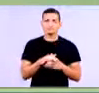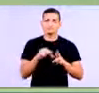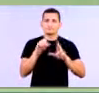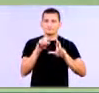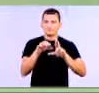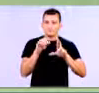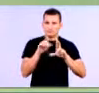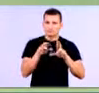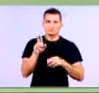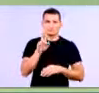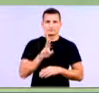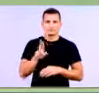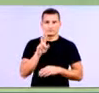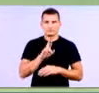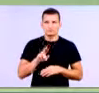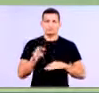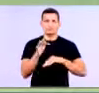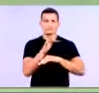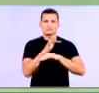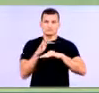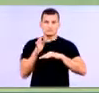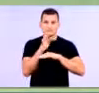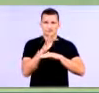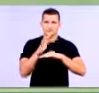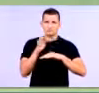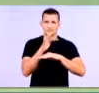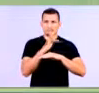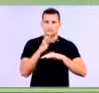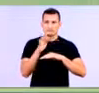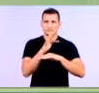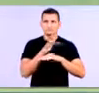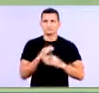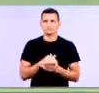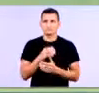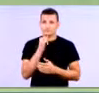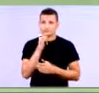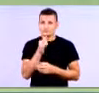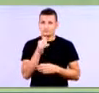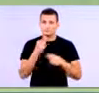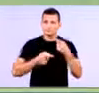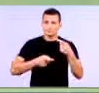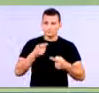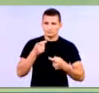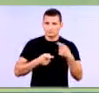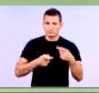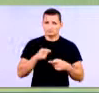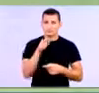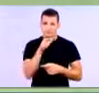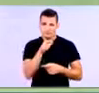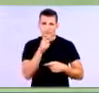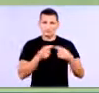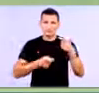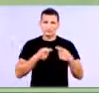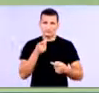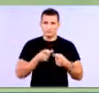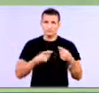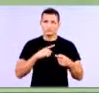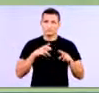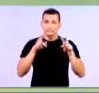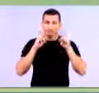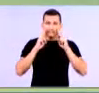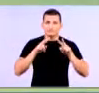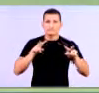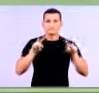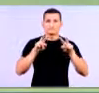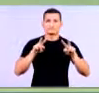utilizados. Formalmente, veja bem, se é uma política, e essa política ela está